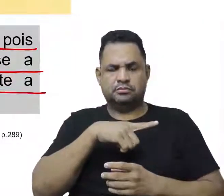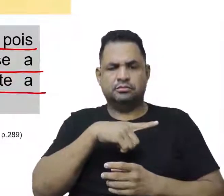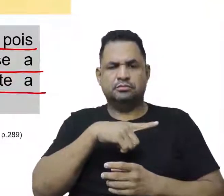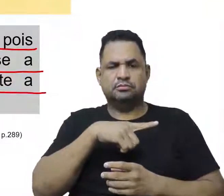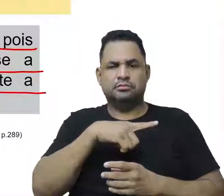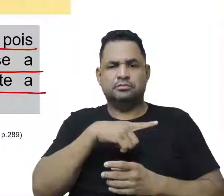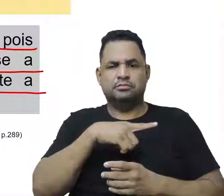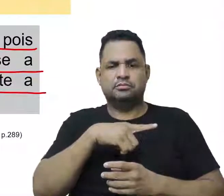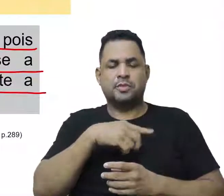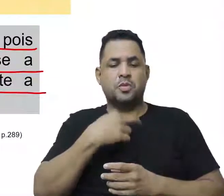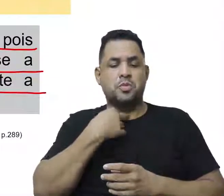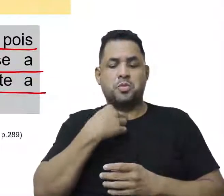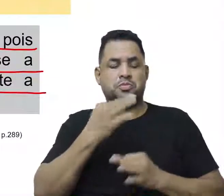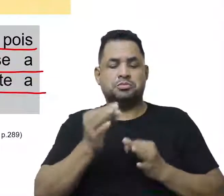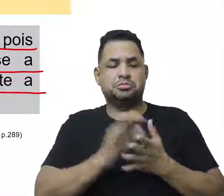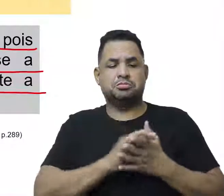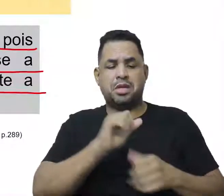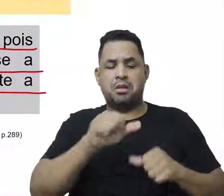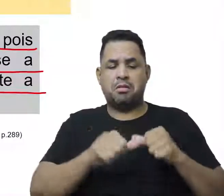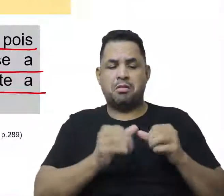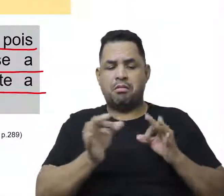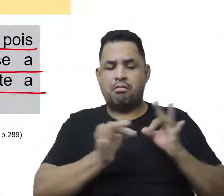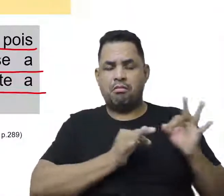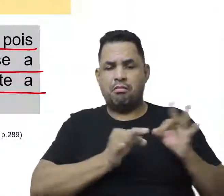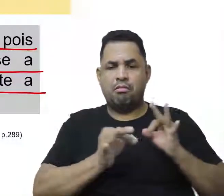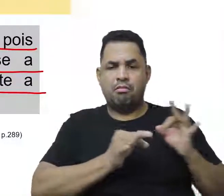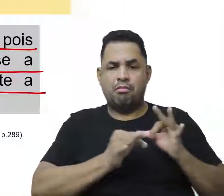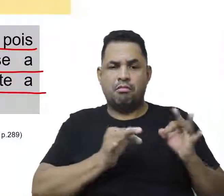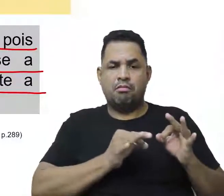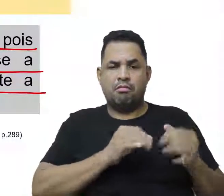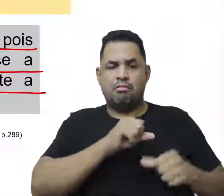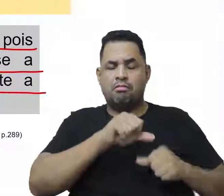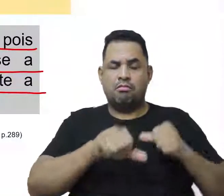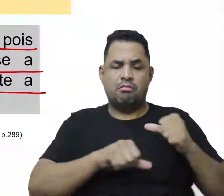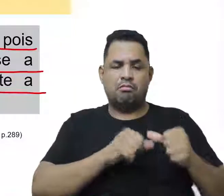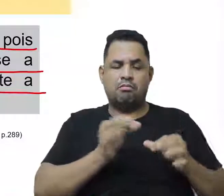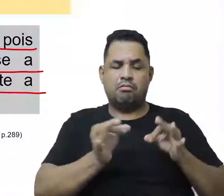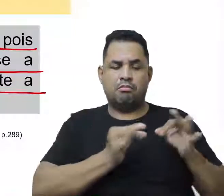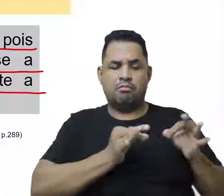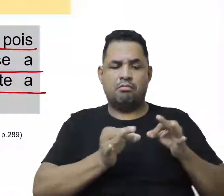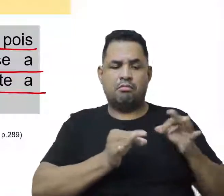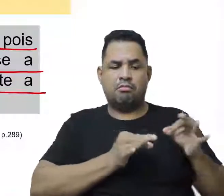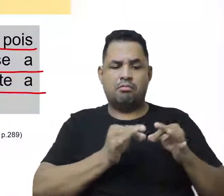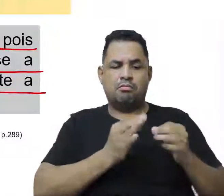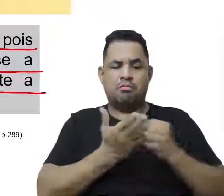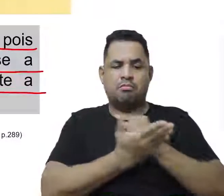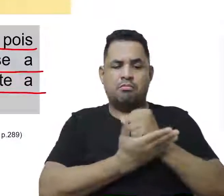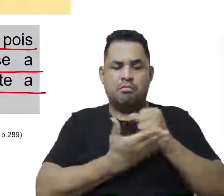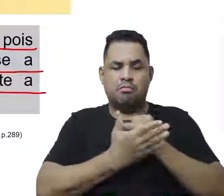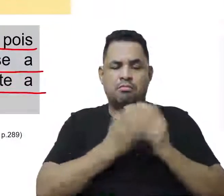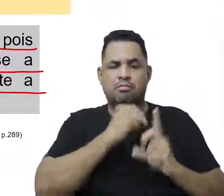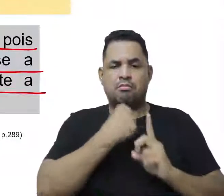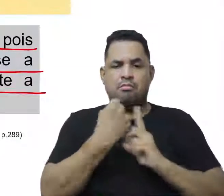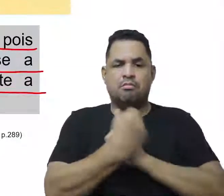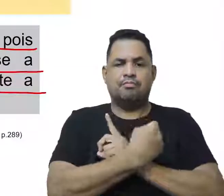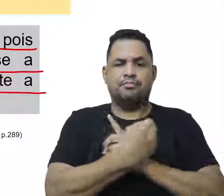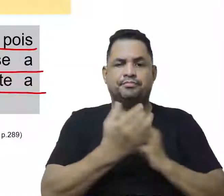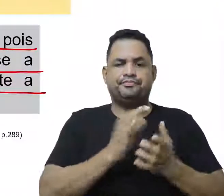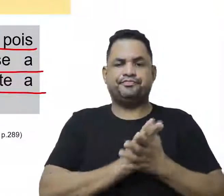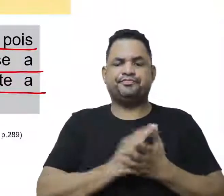não podia mexer na ordem não podia mexer não poderia alterar ali as bases da sociedade